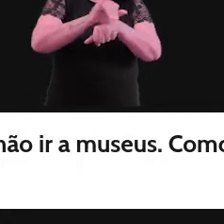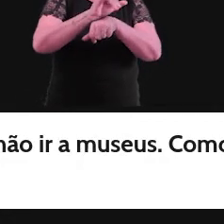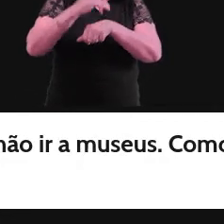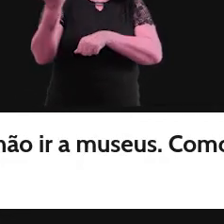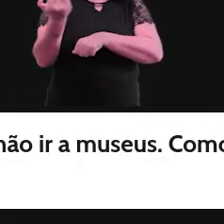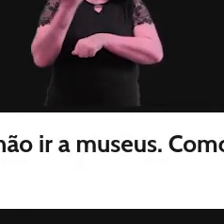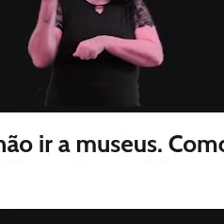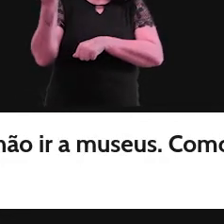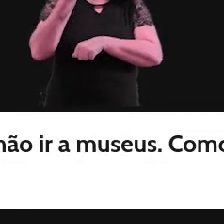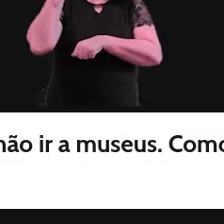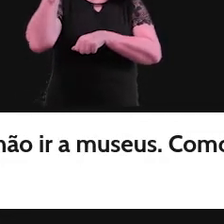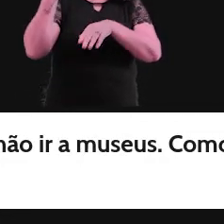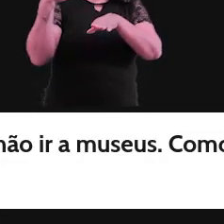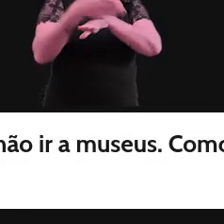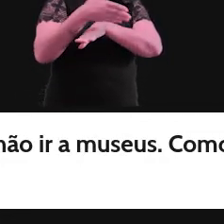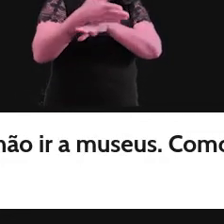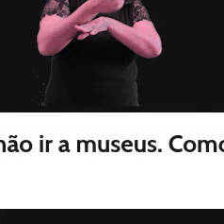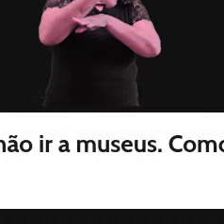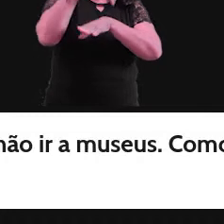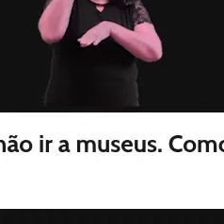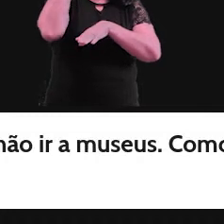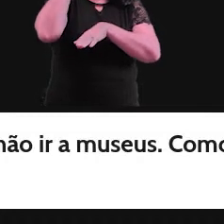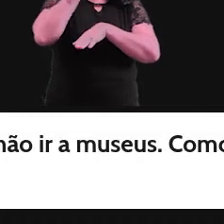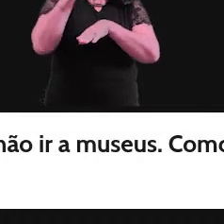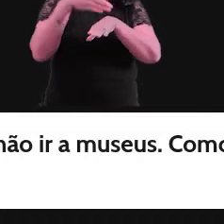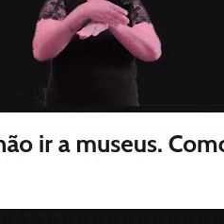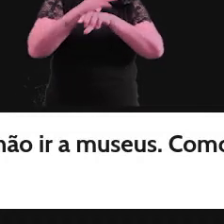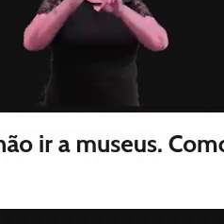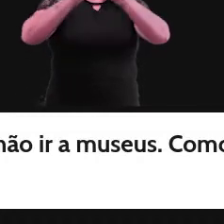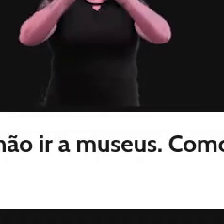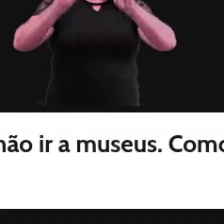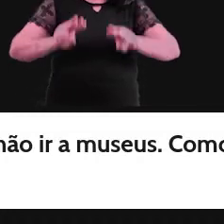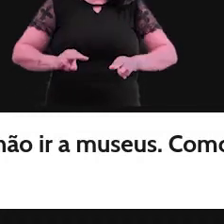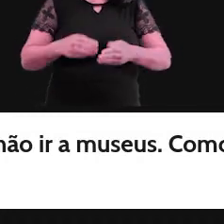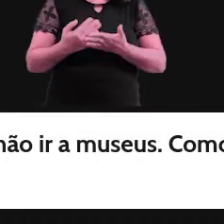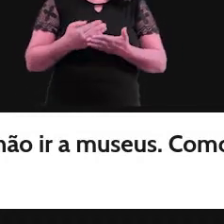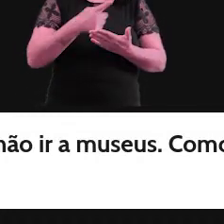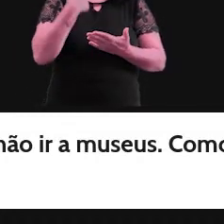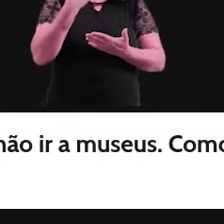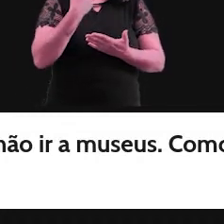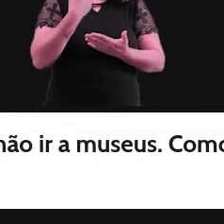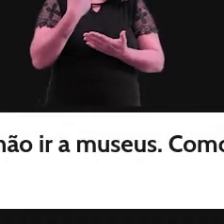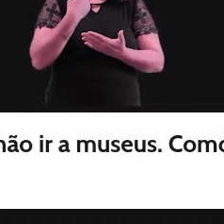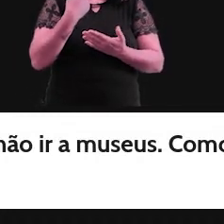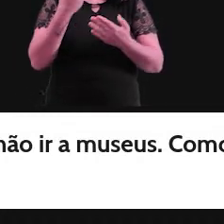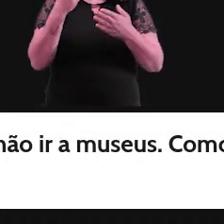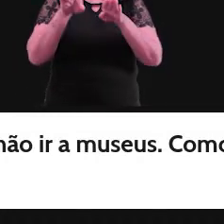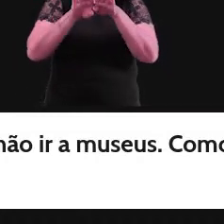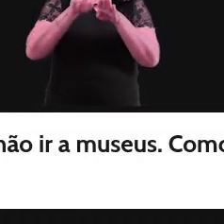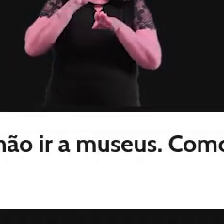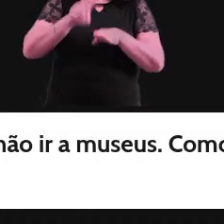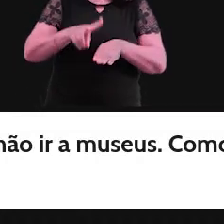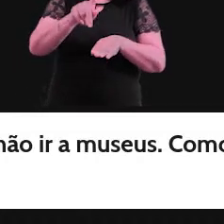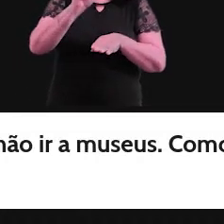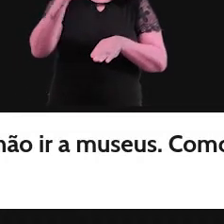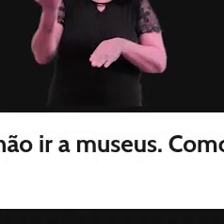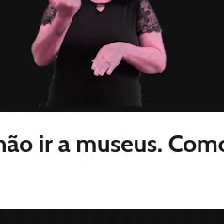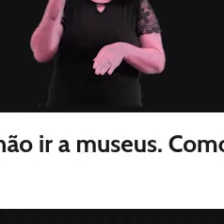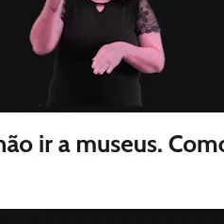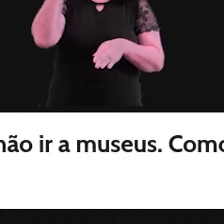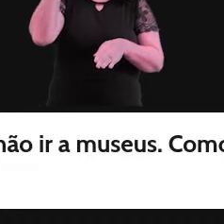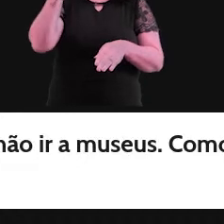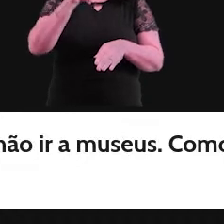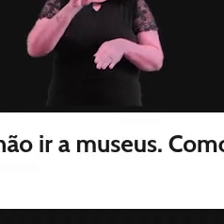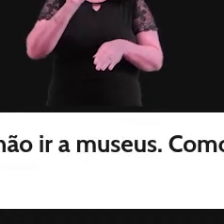estratégia bastante potente para ampliar o acesso das pessoas aos museus. E a gente tem notado também a importância